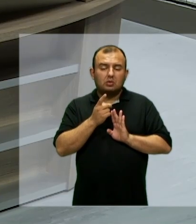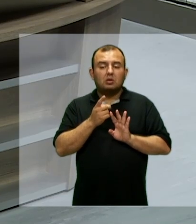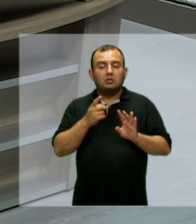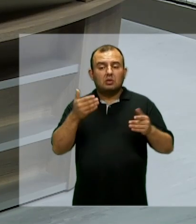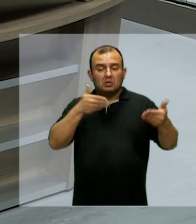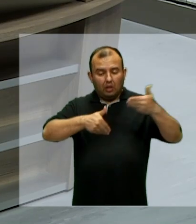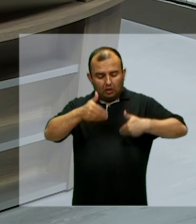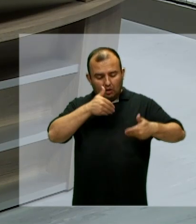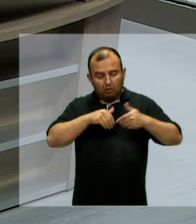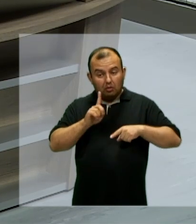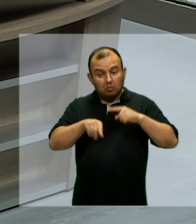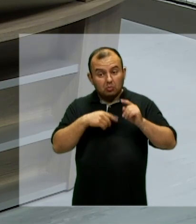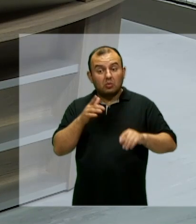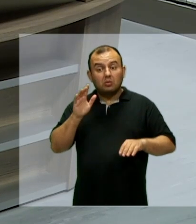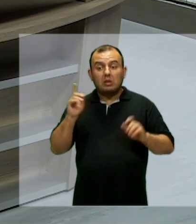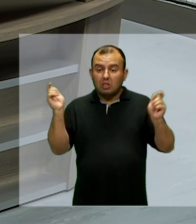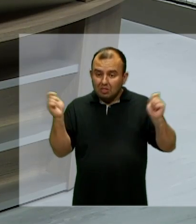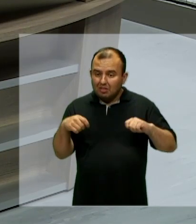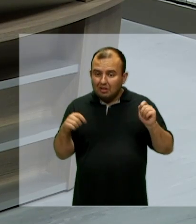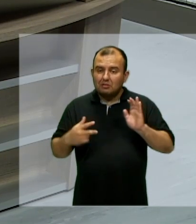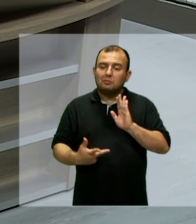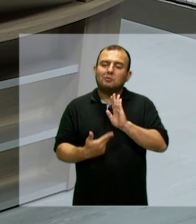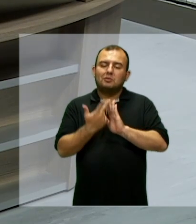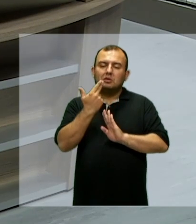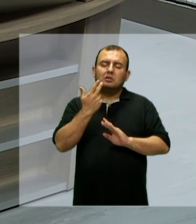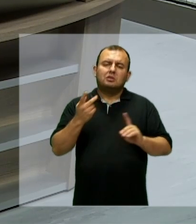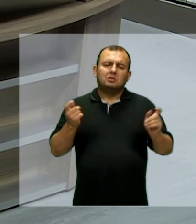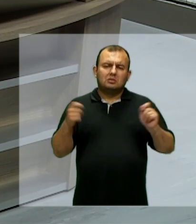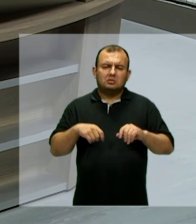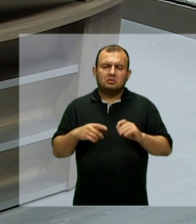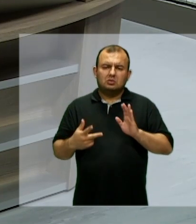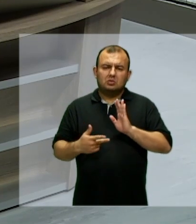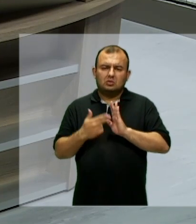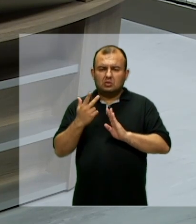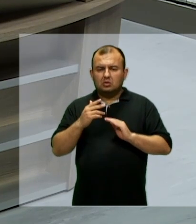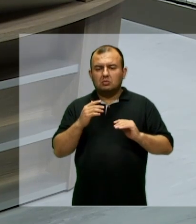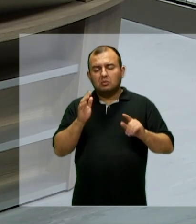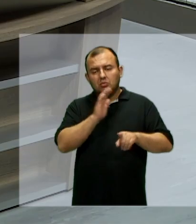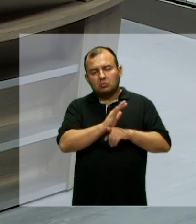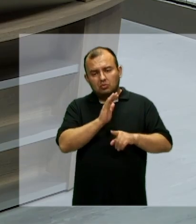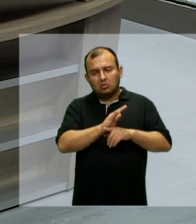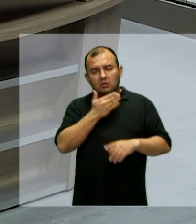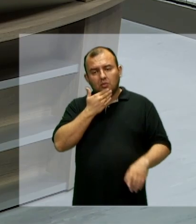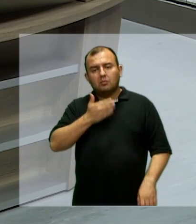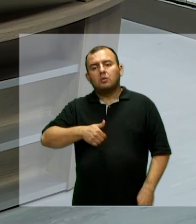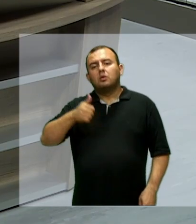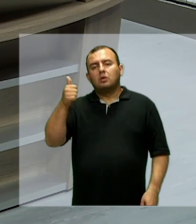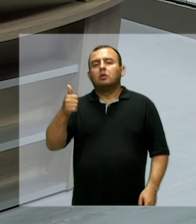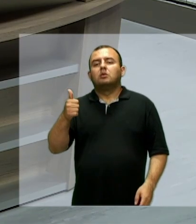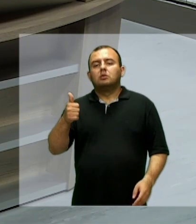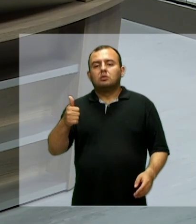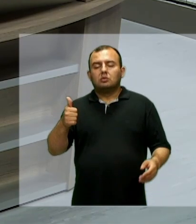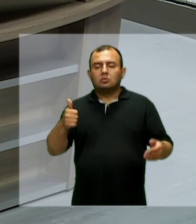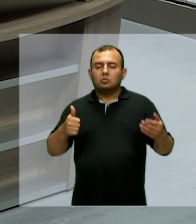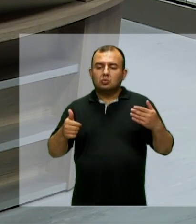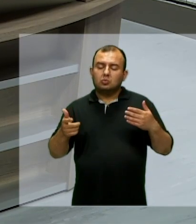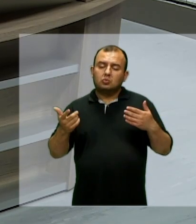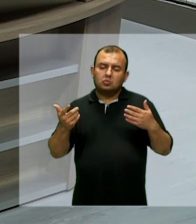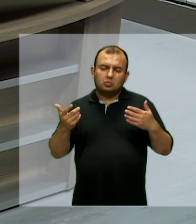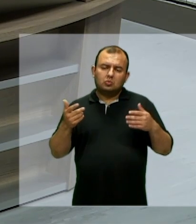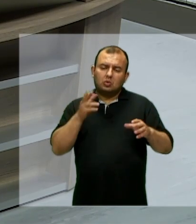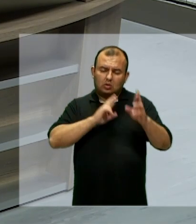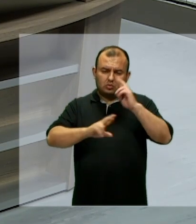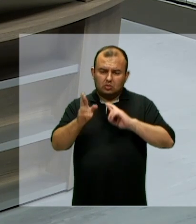operável. E, como eu falei, dando mais a possibilidade de fazer cirurgias mais reconstrutoras, com resultados estéticos e